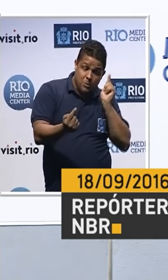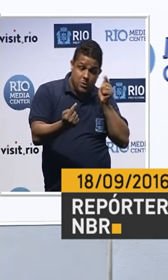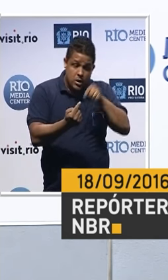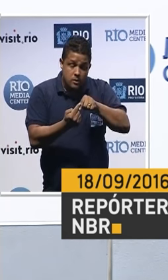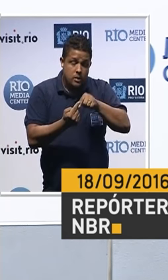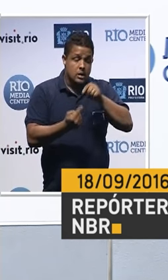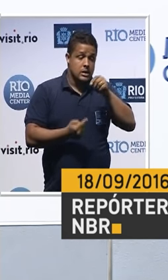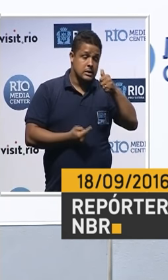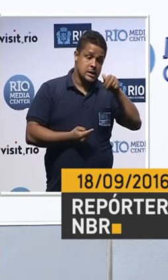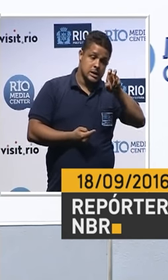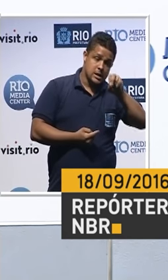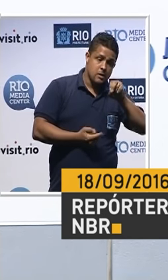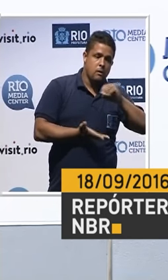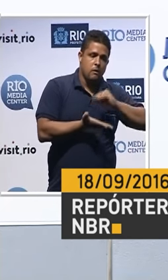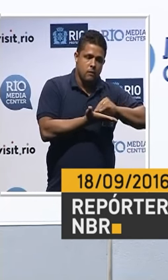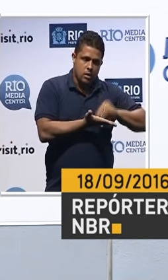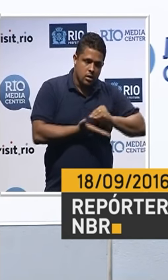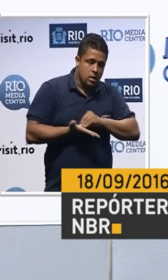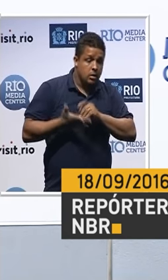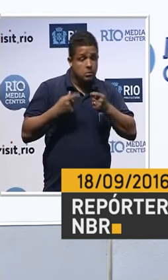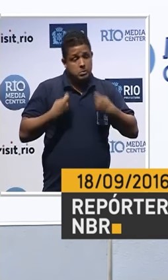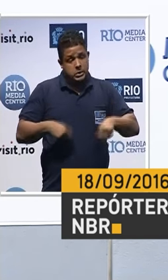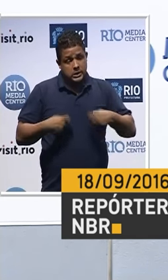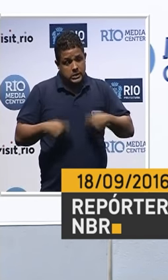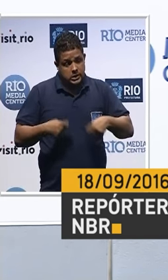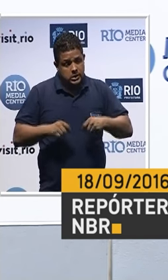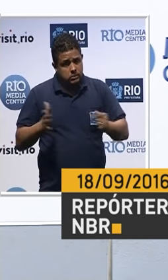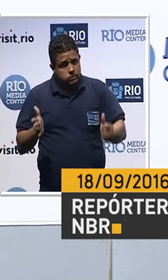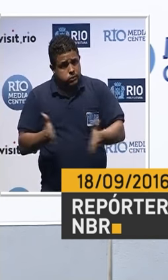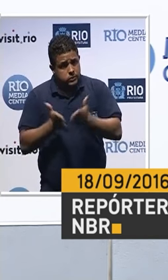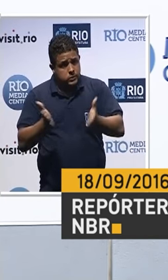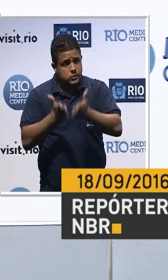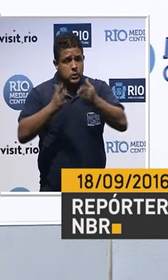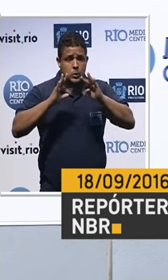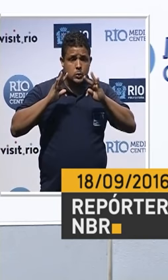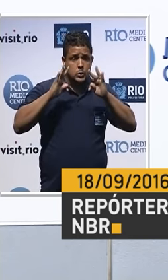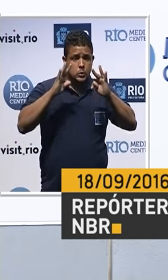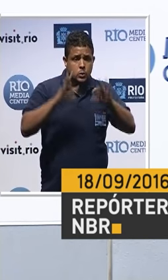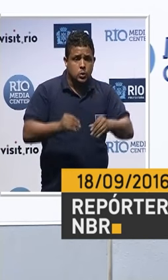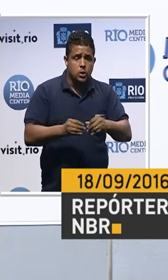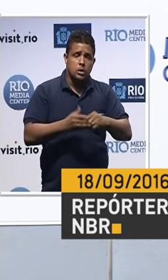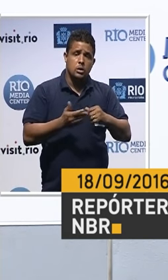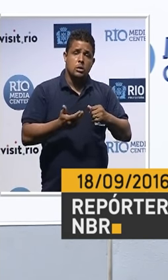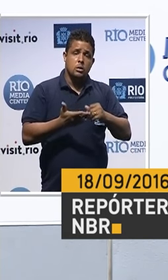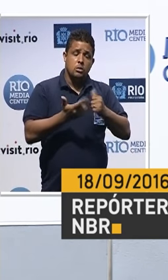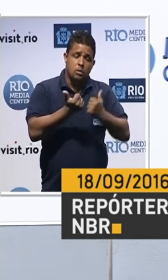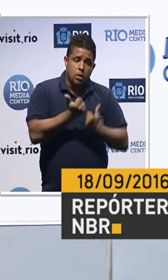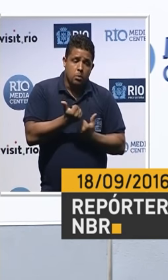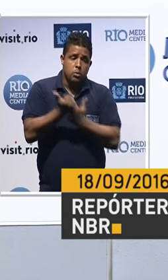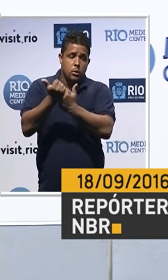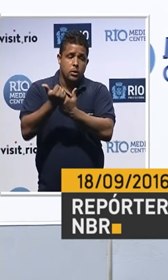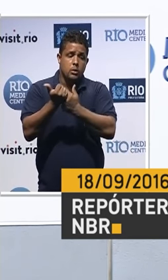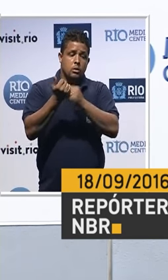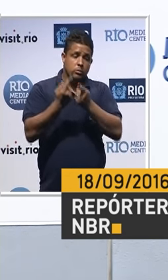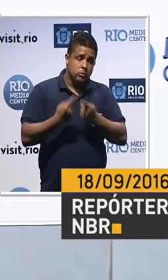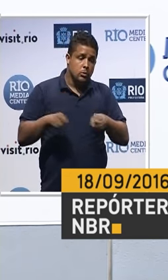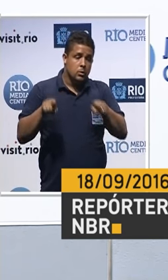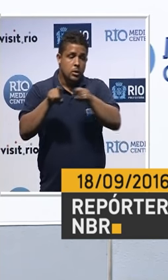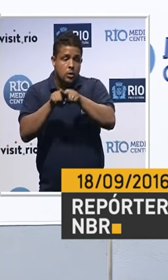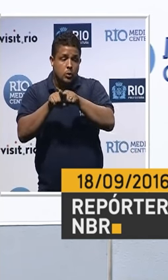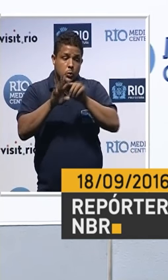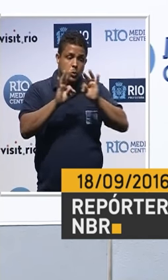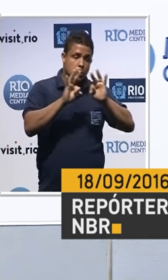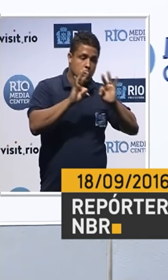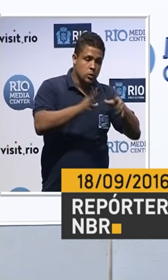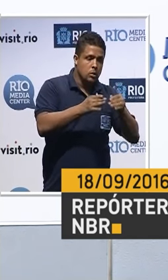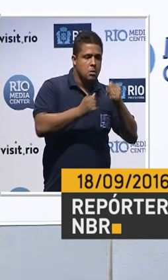faltam, e para isso a gente precisa atrair a participação da iniciativa privada, e nós vamos buscar cada vez